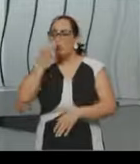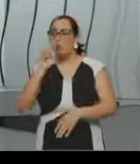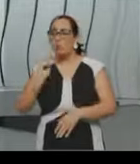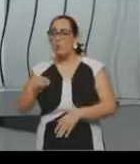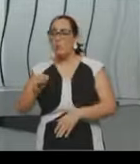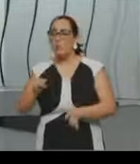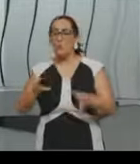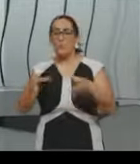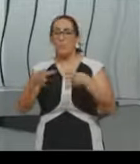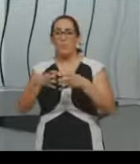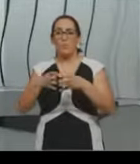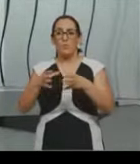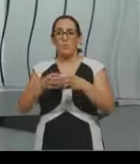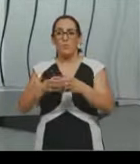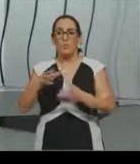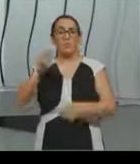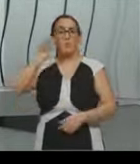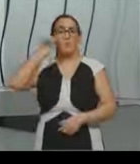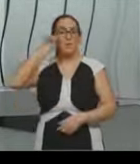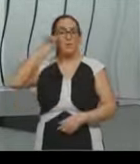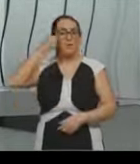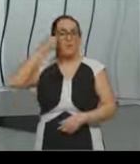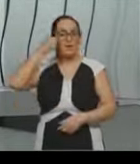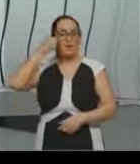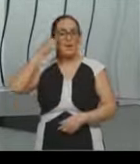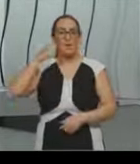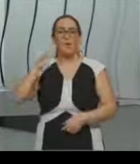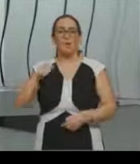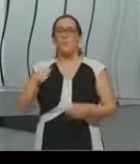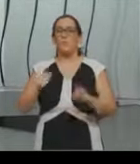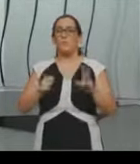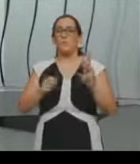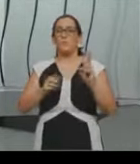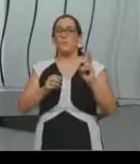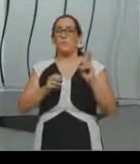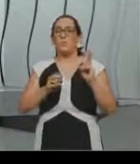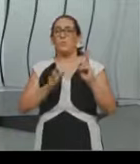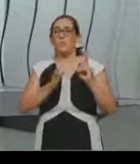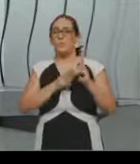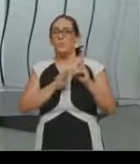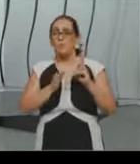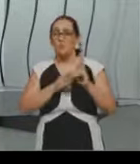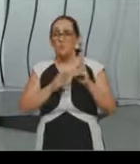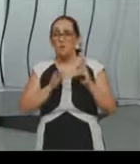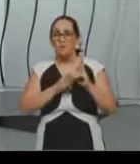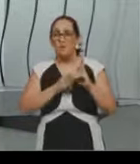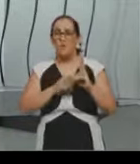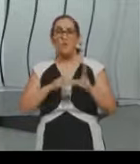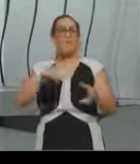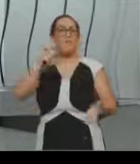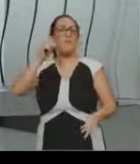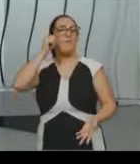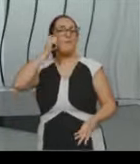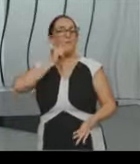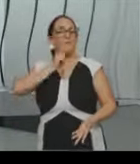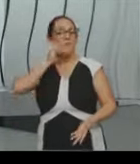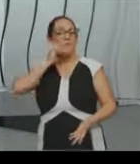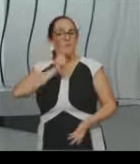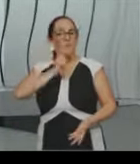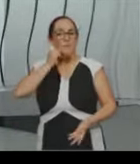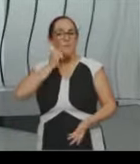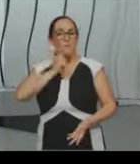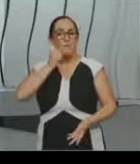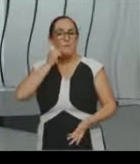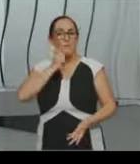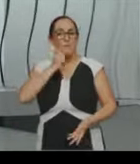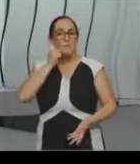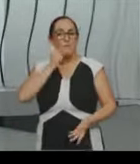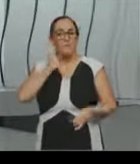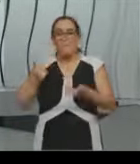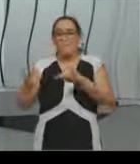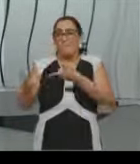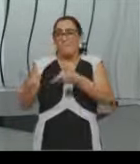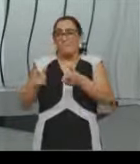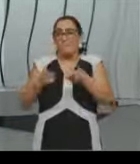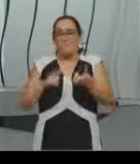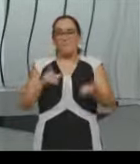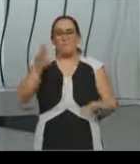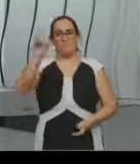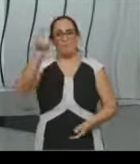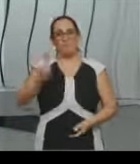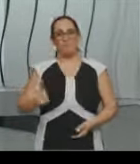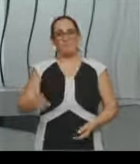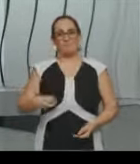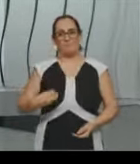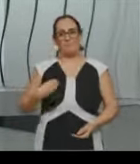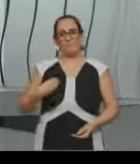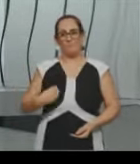da mulher também, né, que embora não tenha sido citada literalmente na Constituição, a gente sabe que ela não foi, né, não teve o direito de